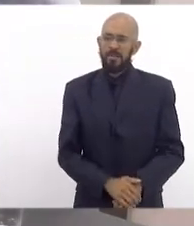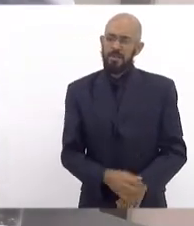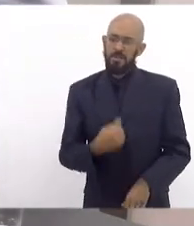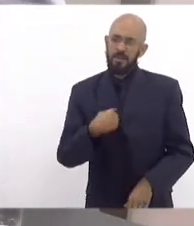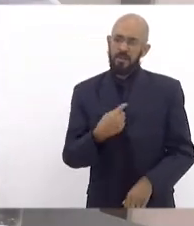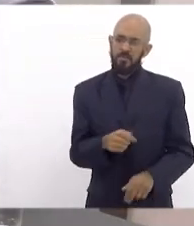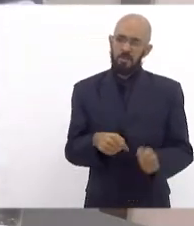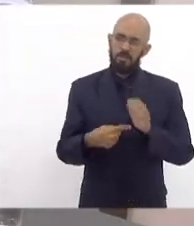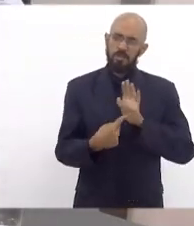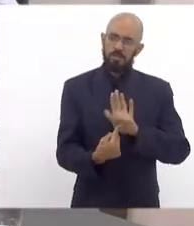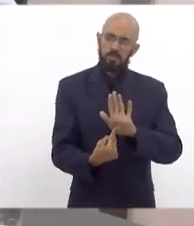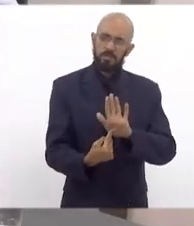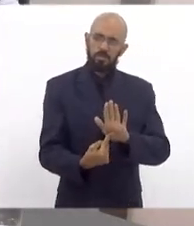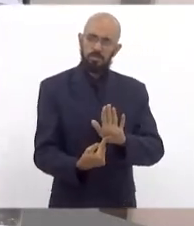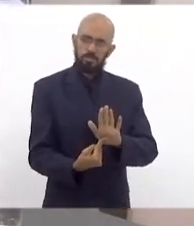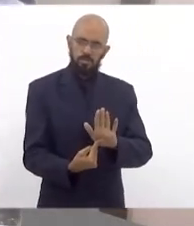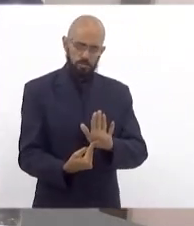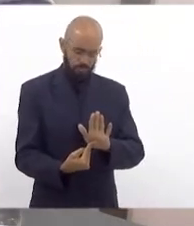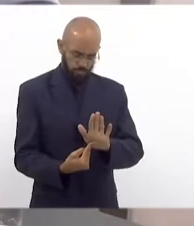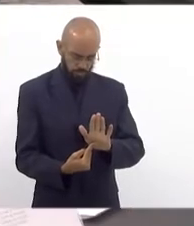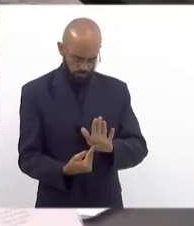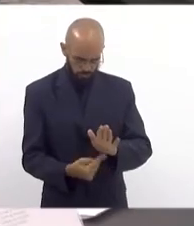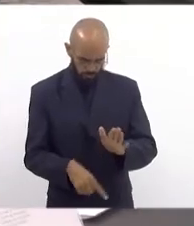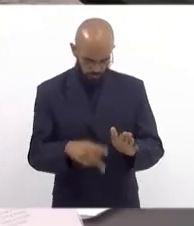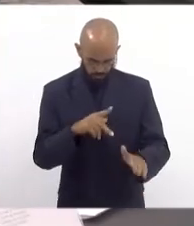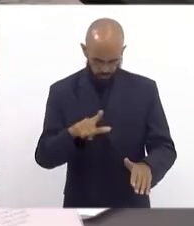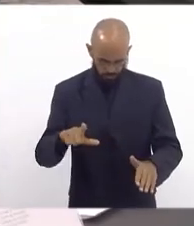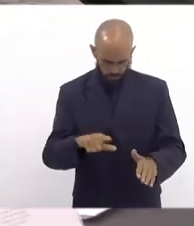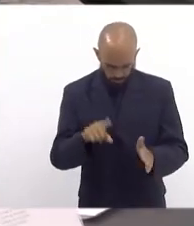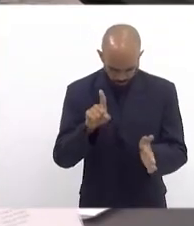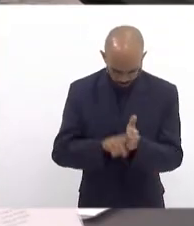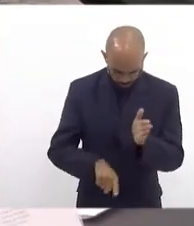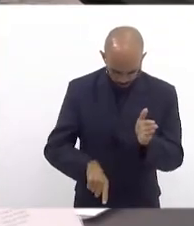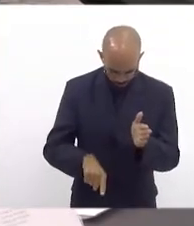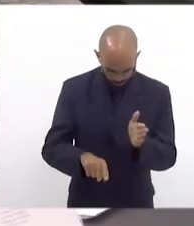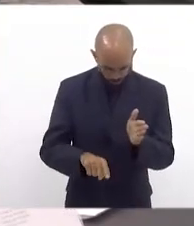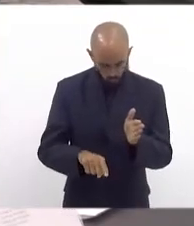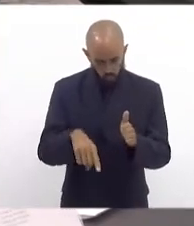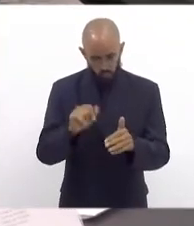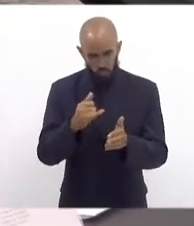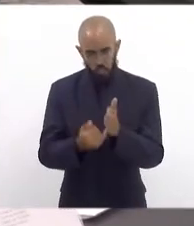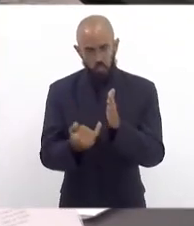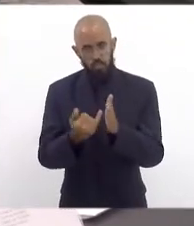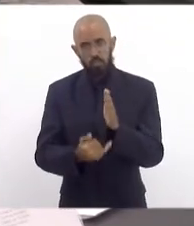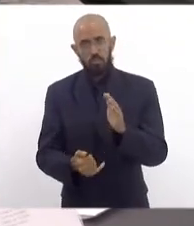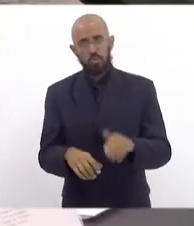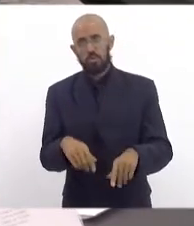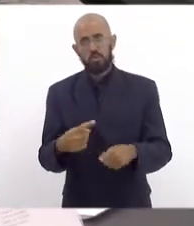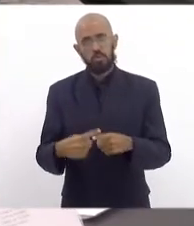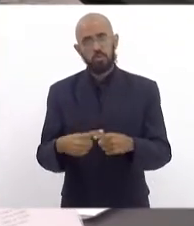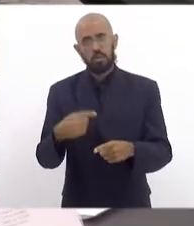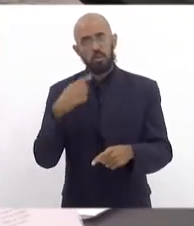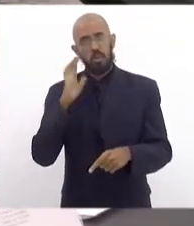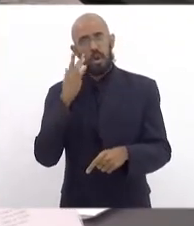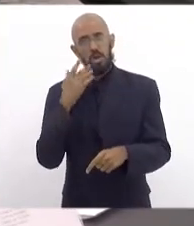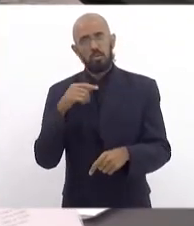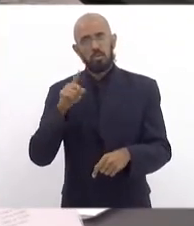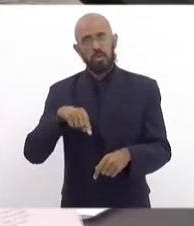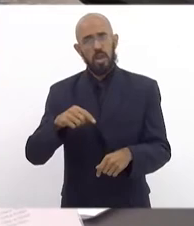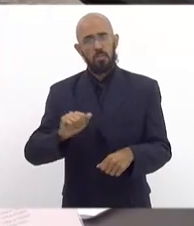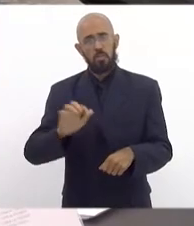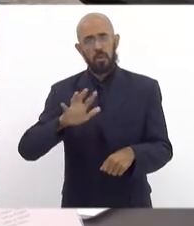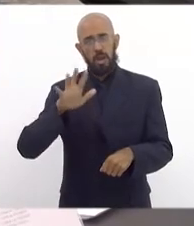e vou continuar apresentando Ah entendeu tem esse hábito vou continuar tendo porque eu acho que a gente vive uma carga tributária alta então